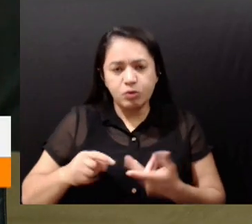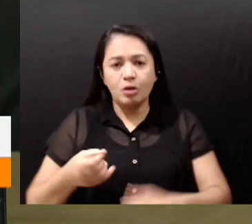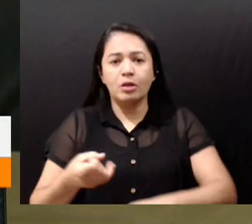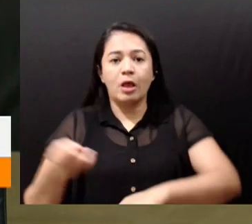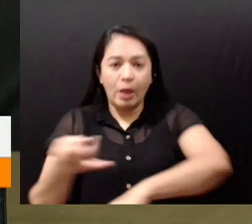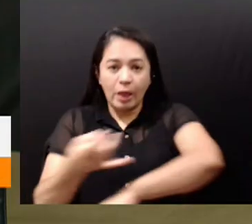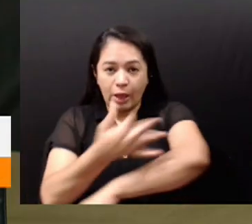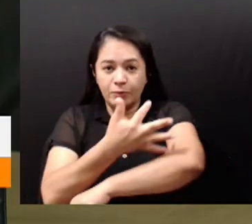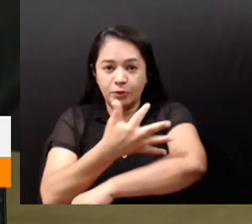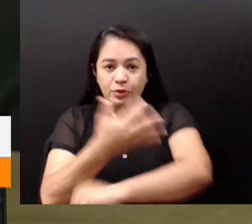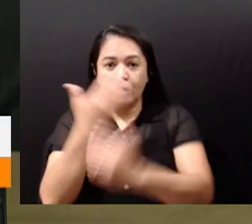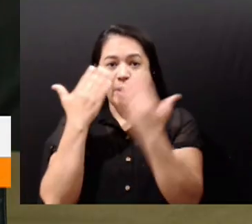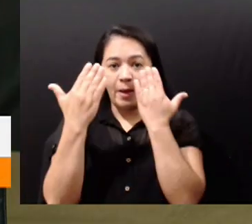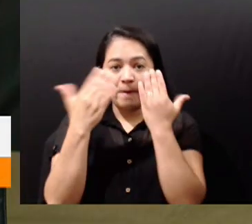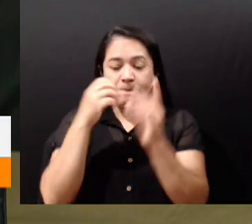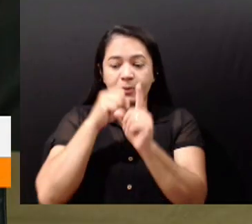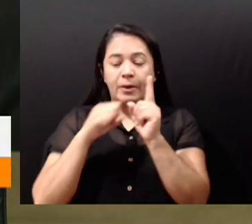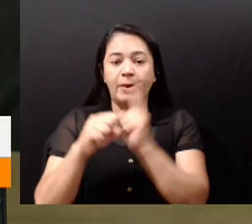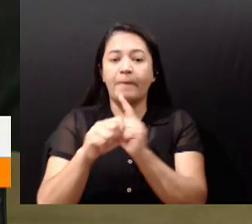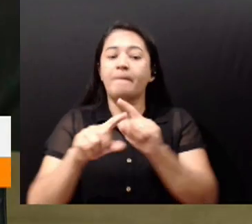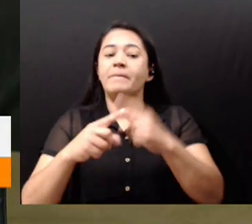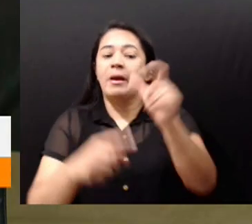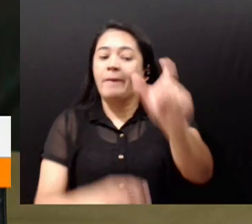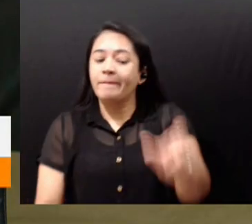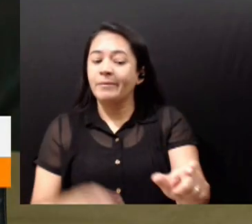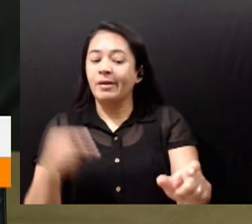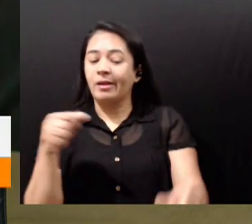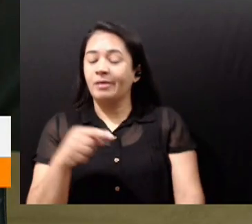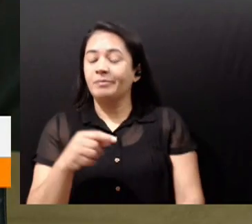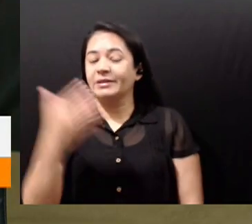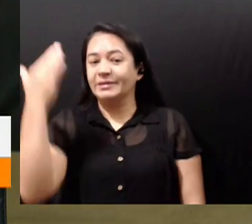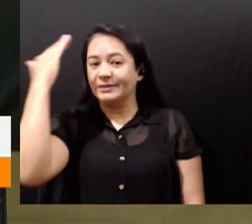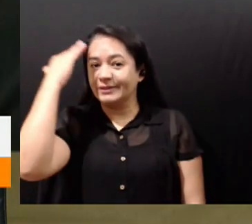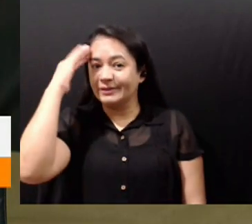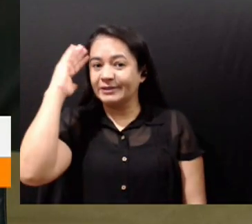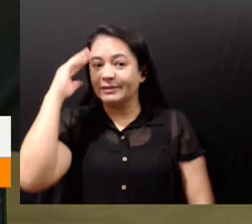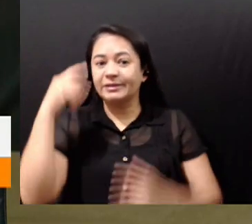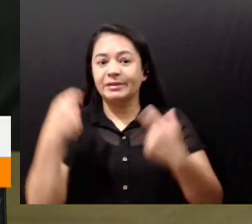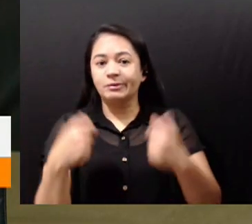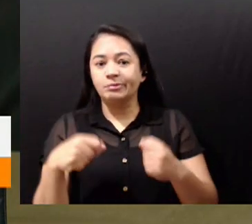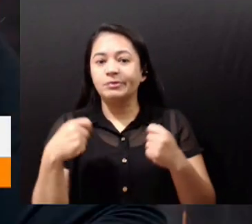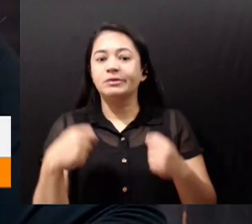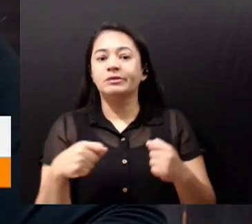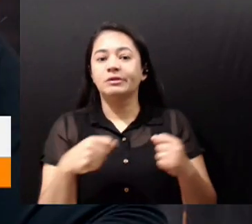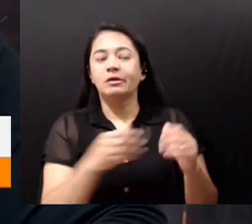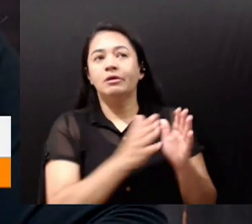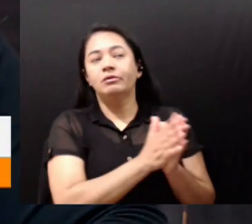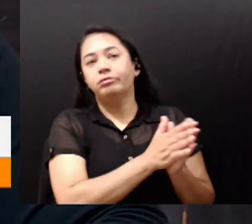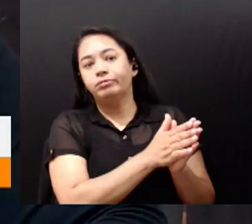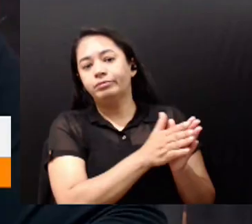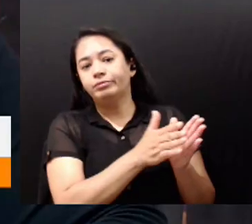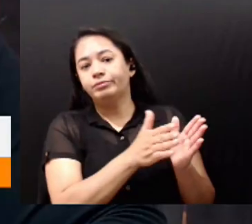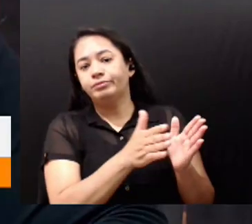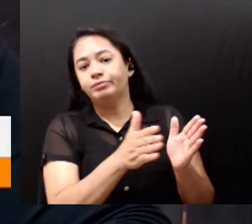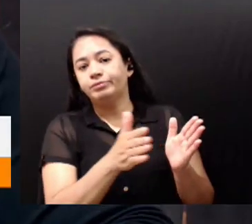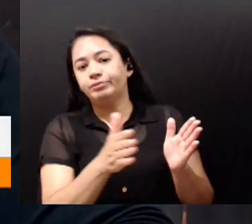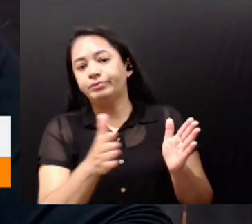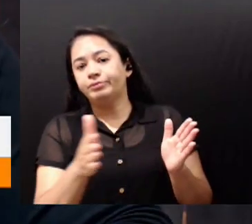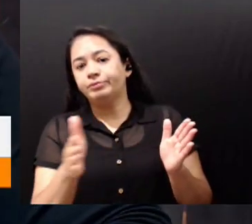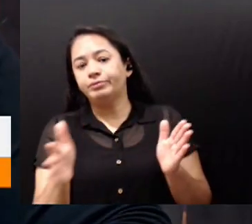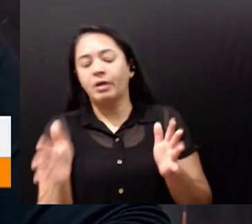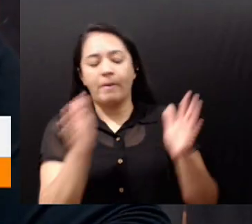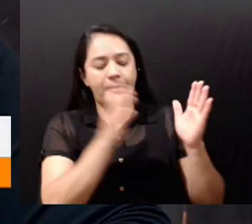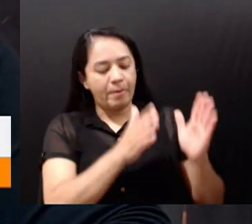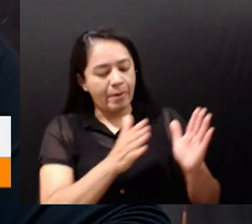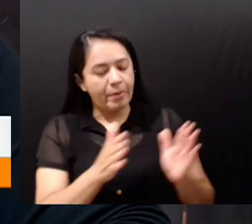pessoa entender isso, ela precisa passar aí por um longo processo, não é? Sim. Geralmente quando